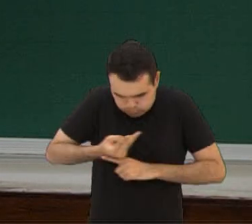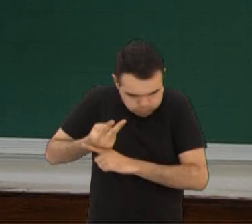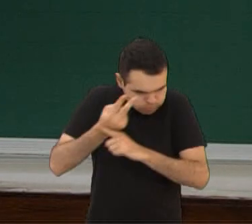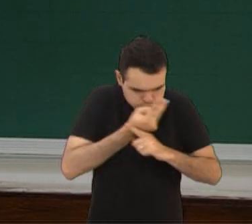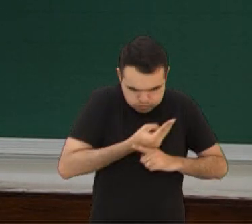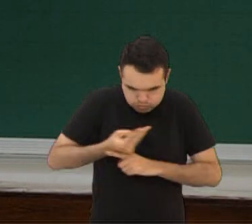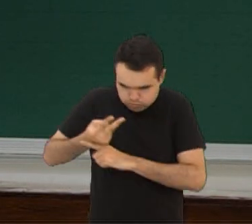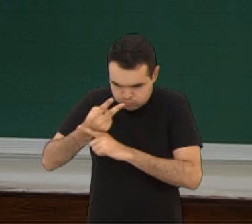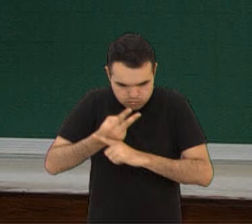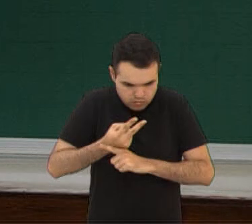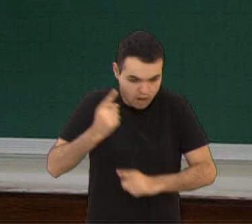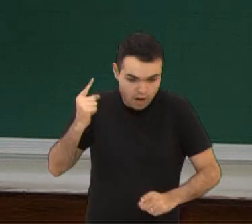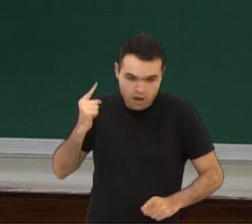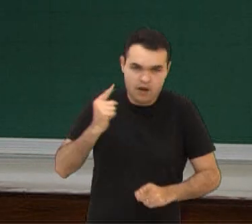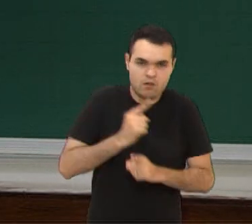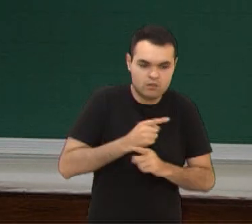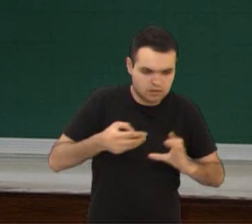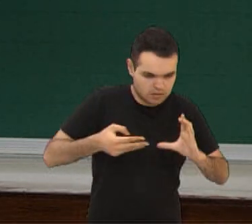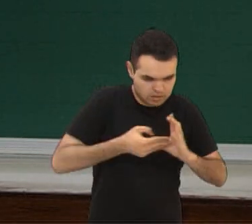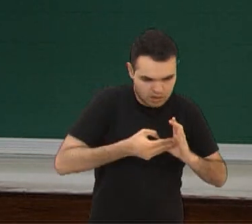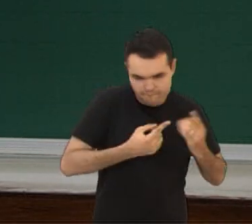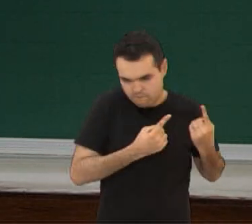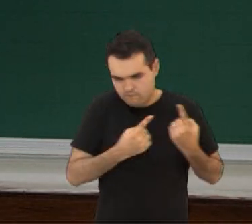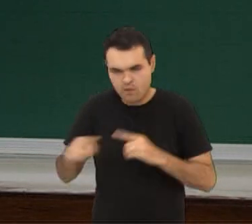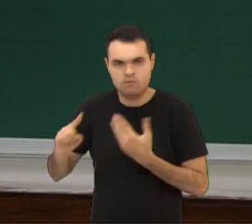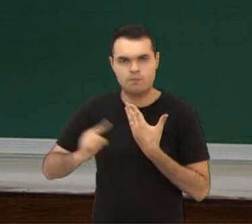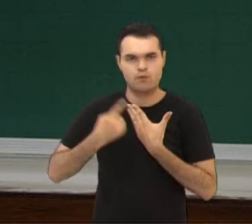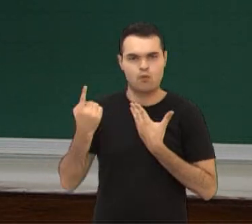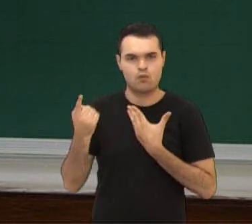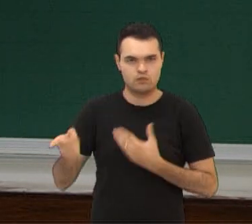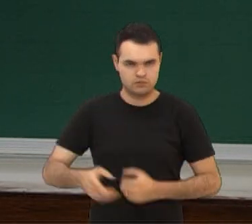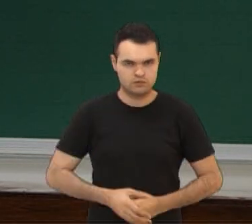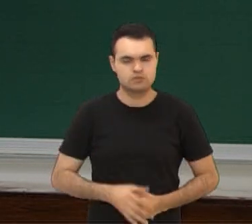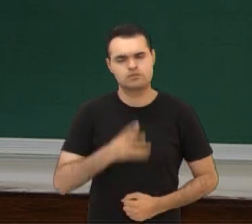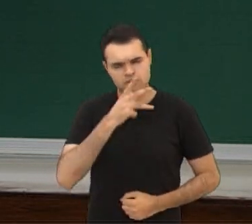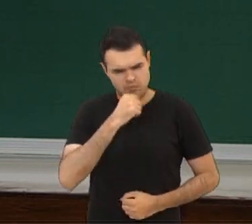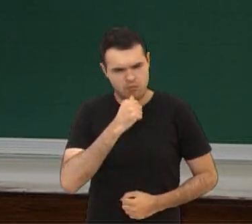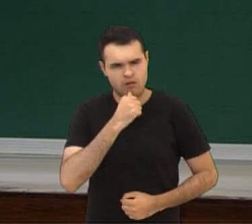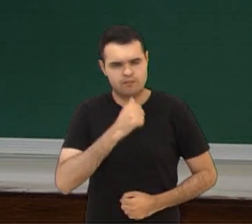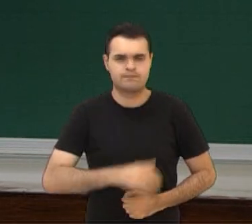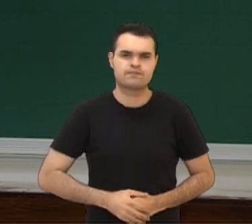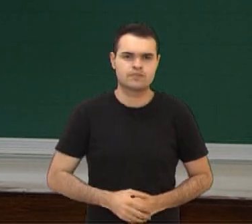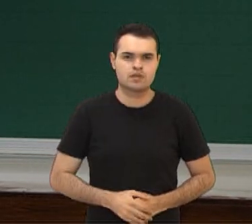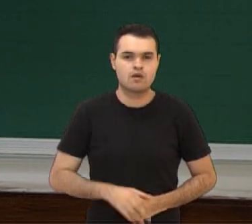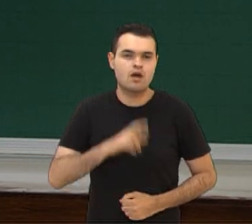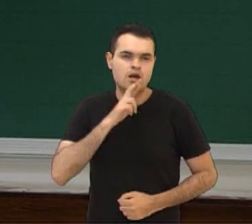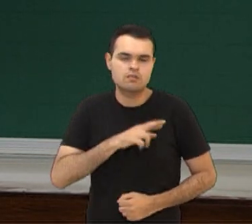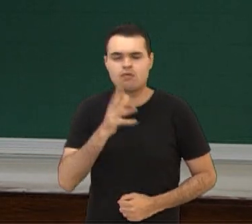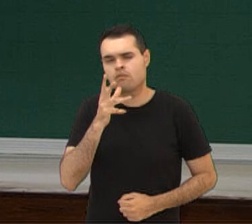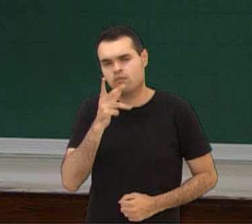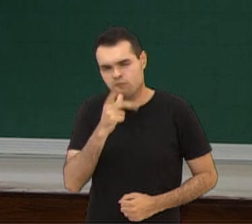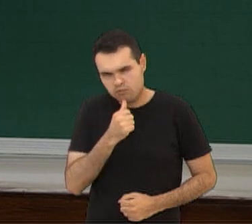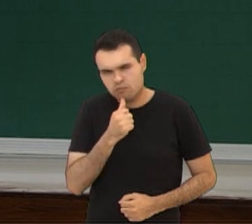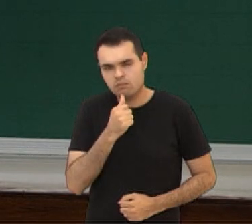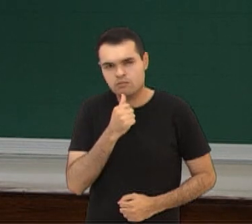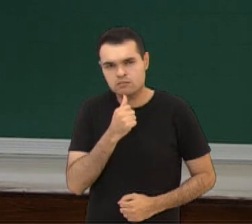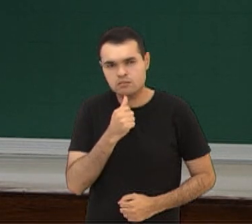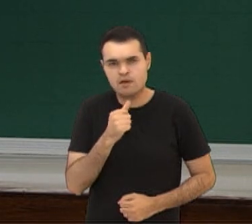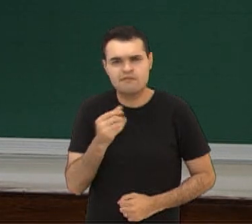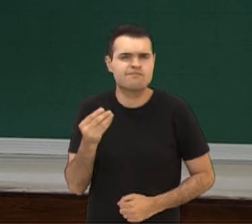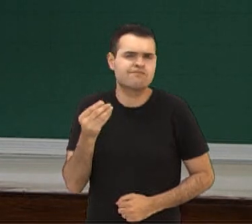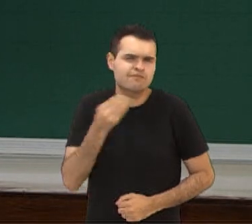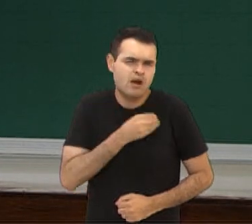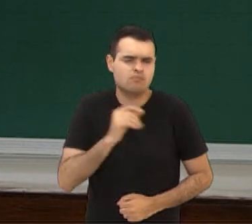ideal para combater aquele patógeno, aquele antígeno. Então, ele demora um certo tempo. Então, a resposta é demorada e, ó, é uma